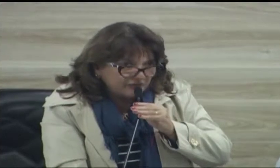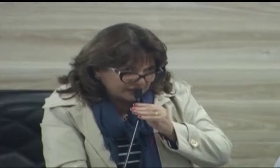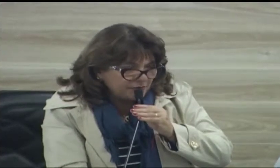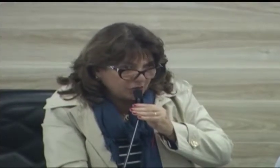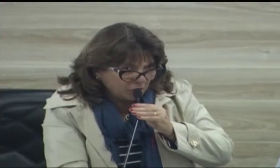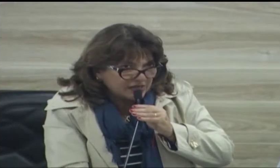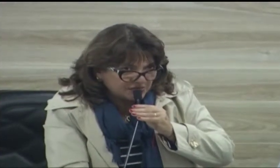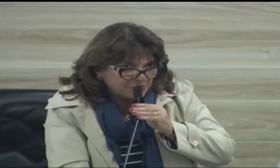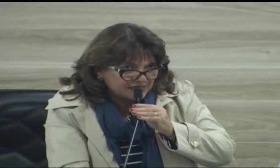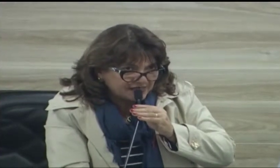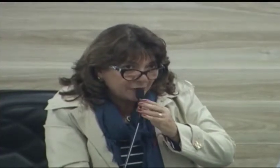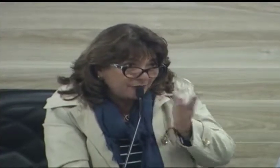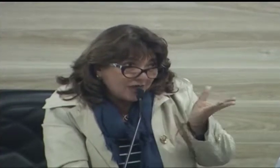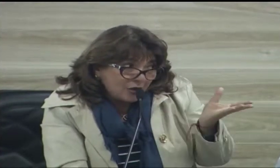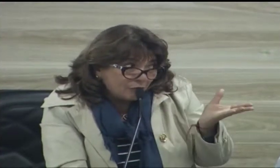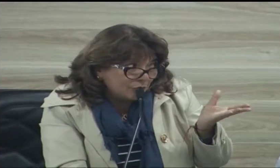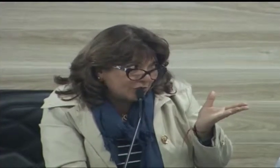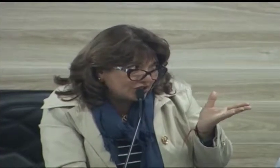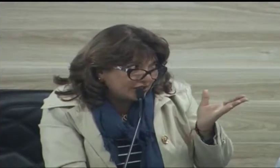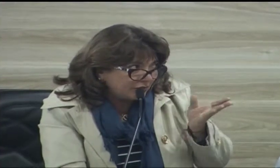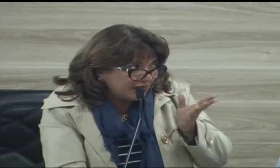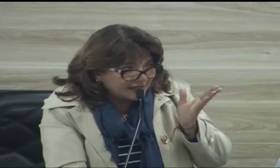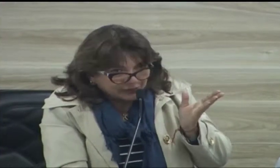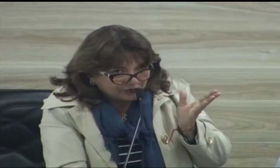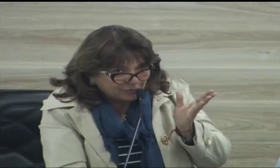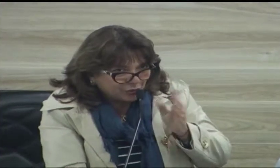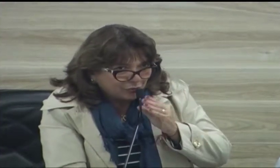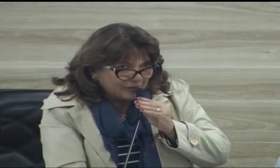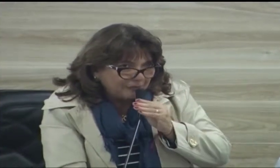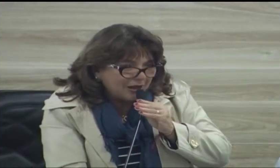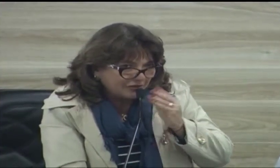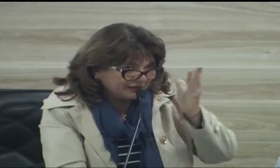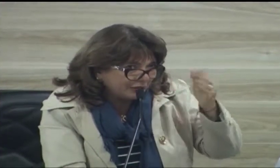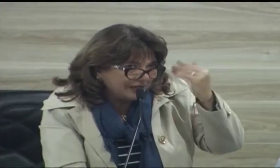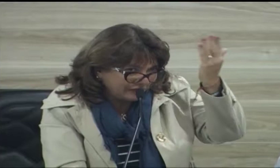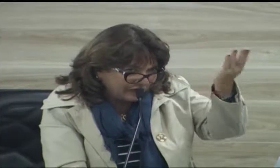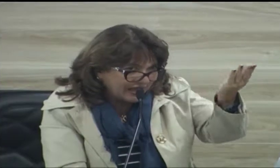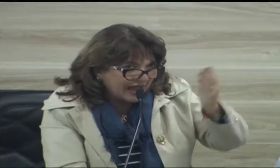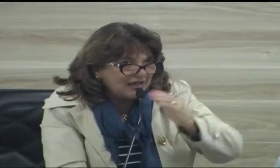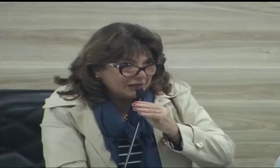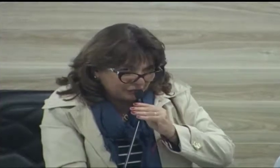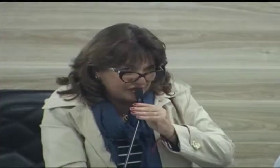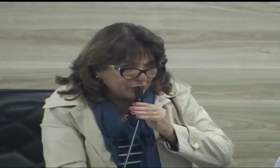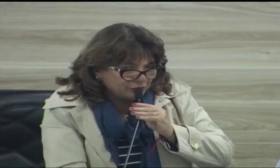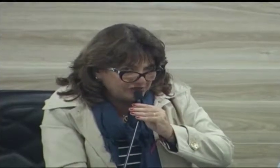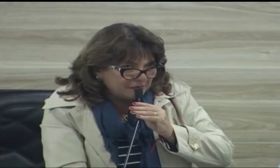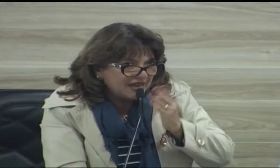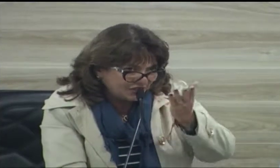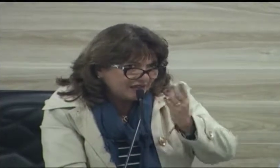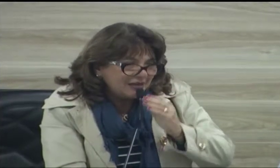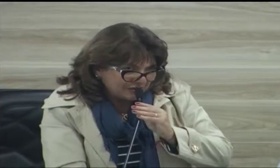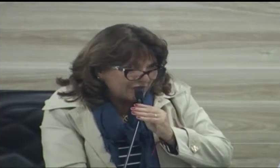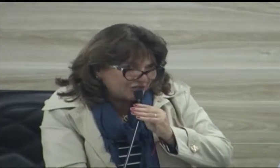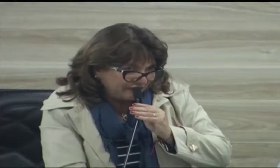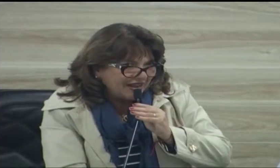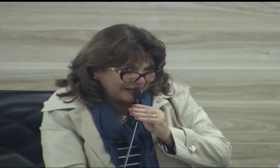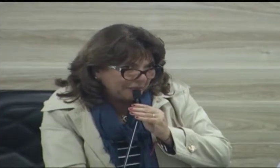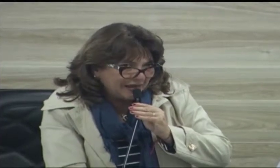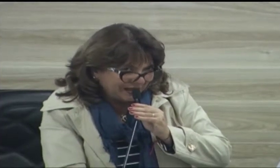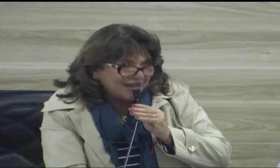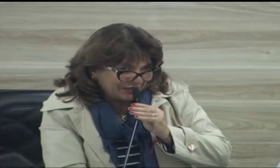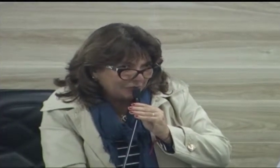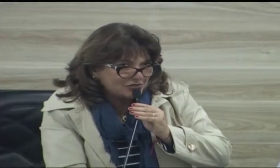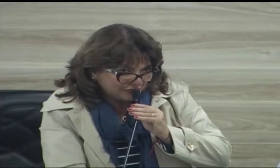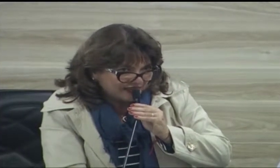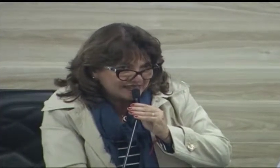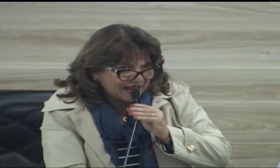mais uma vez eu me coloco à disposição. O meu projeto ele ainda não está pronto para a pauta, então deve ficar para o 2º semestre, mas eu acho que vale a